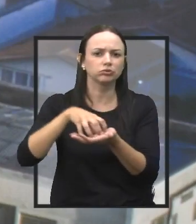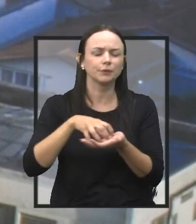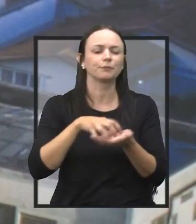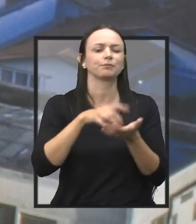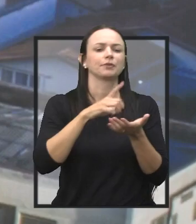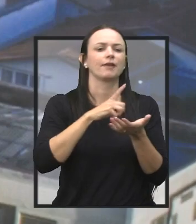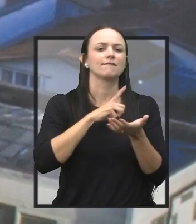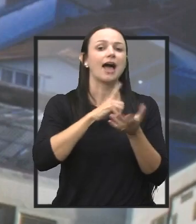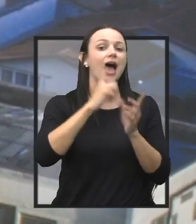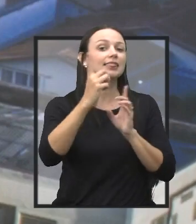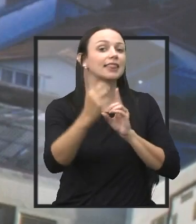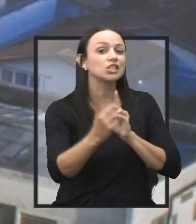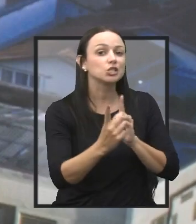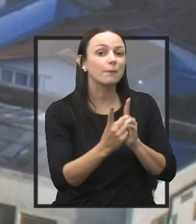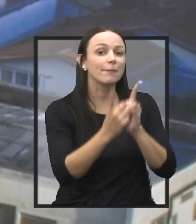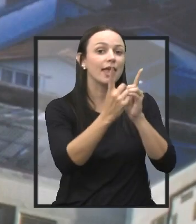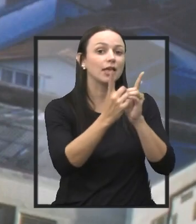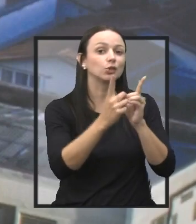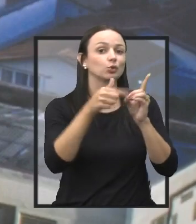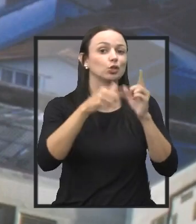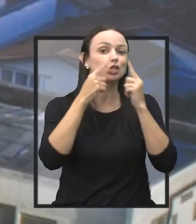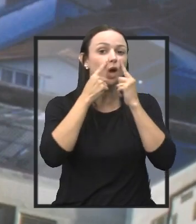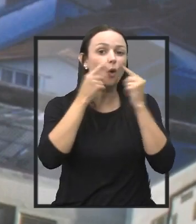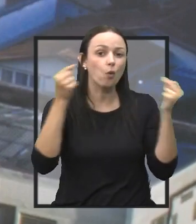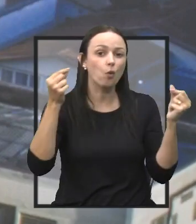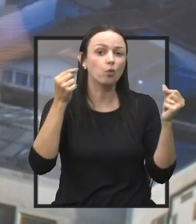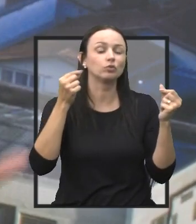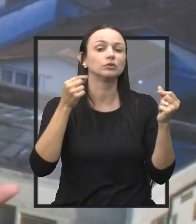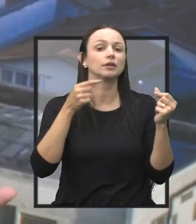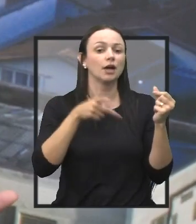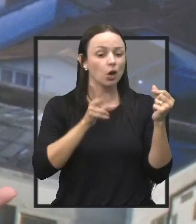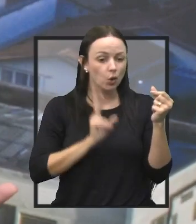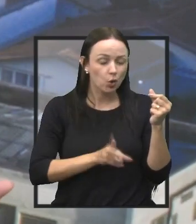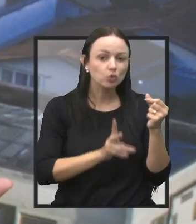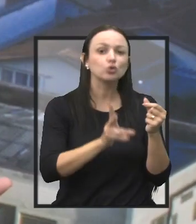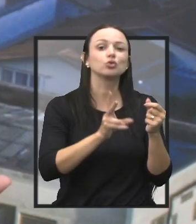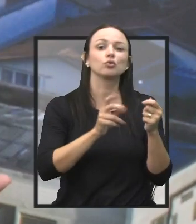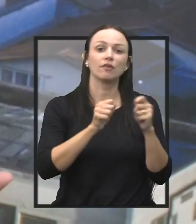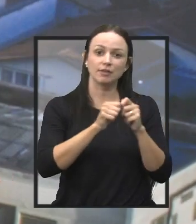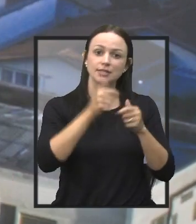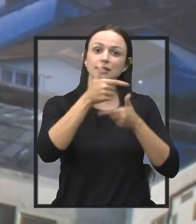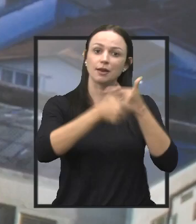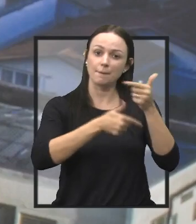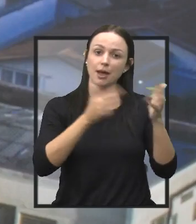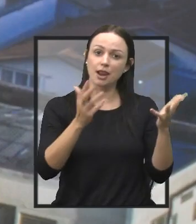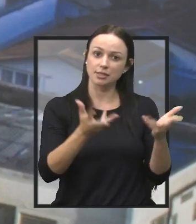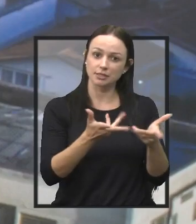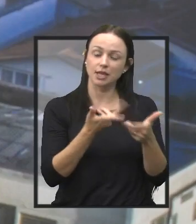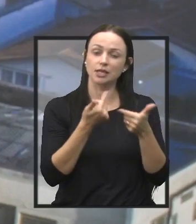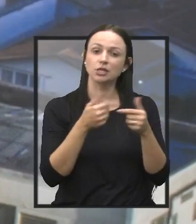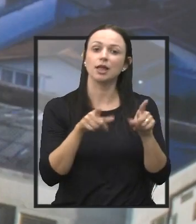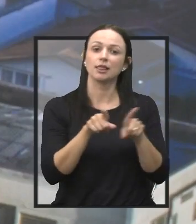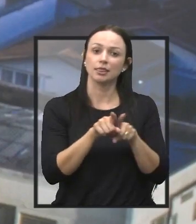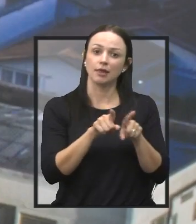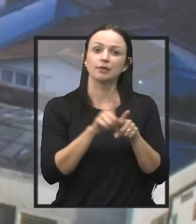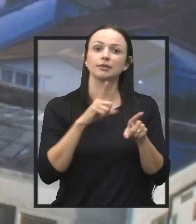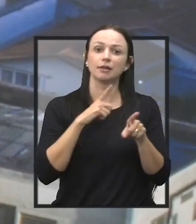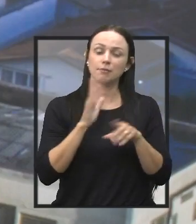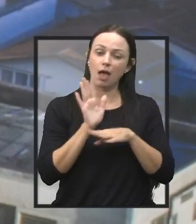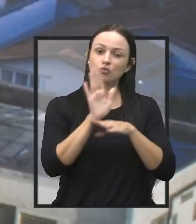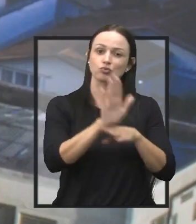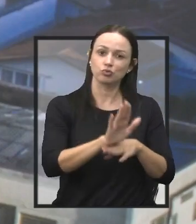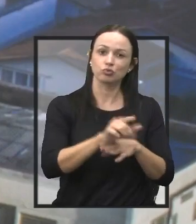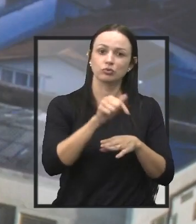que atendem os nossos jauenses para que continuem prestando o serviço de excelência, mas que também tenham a retaguarda